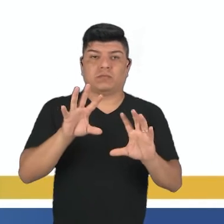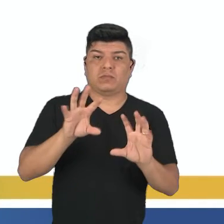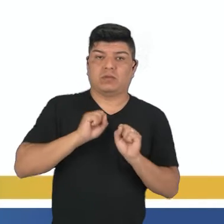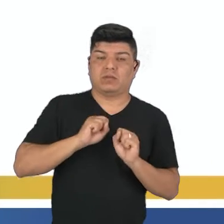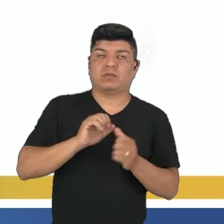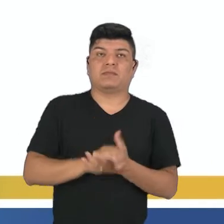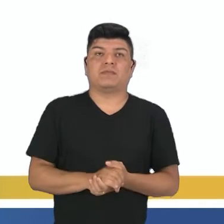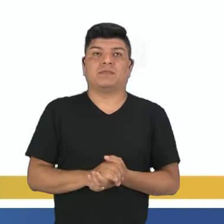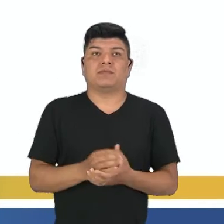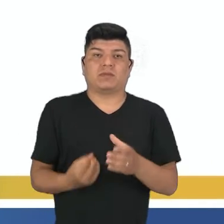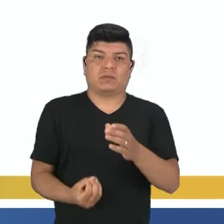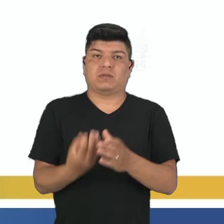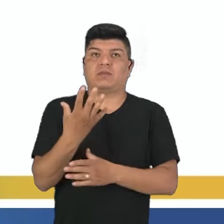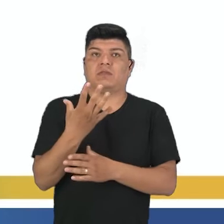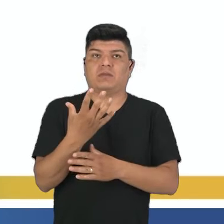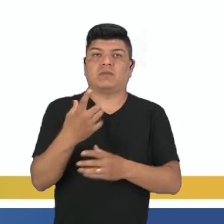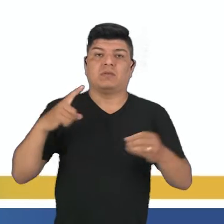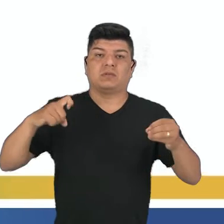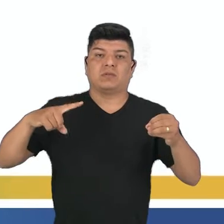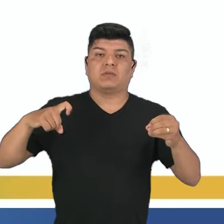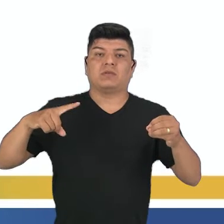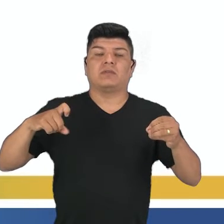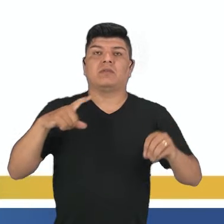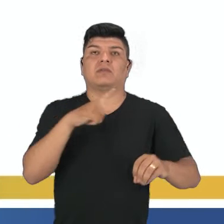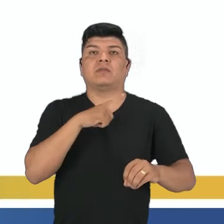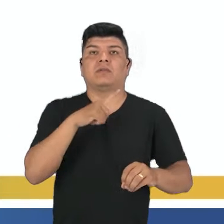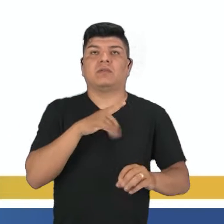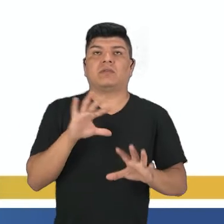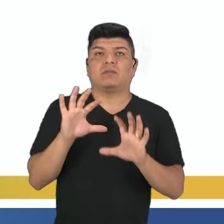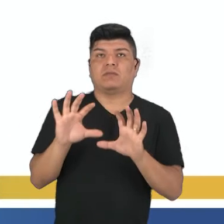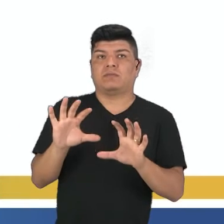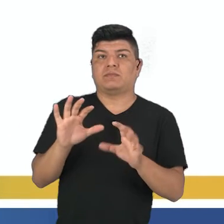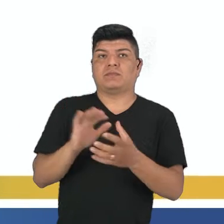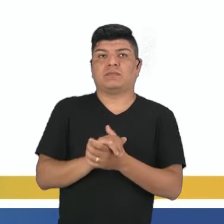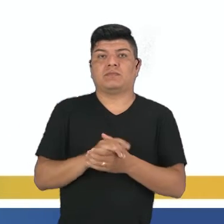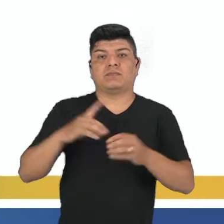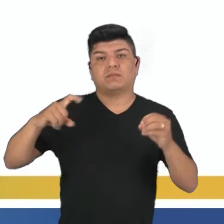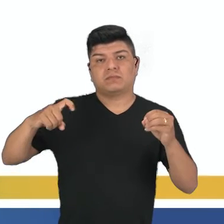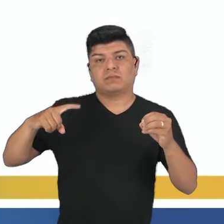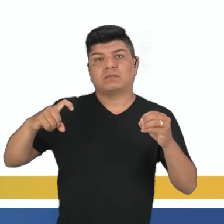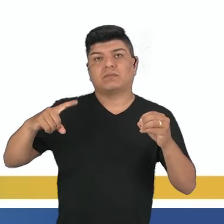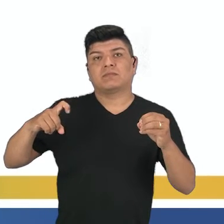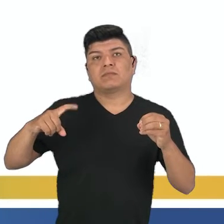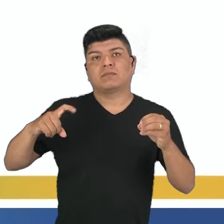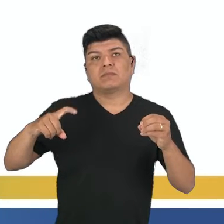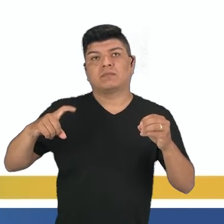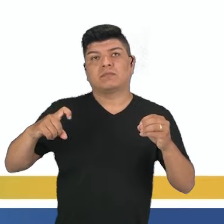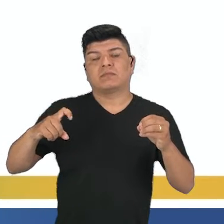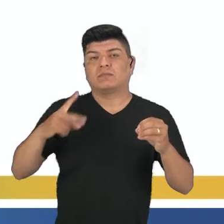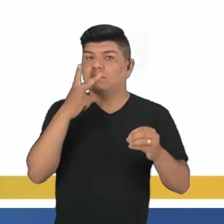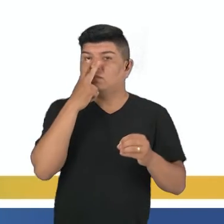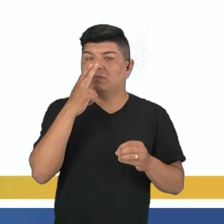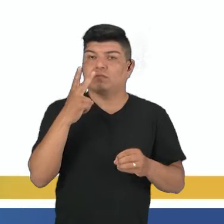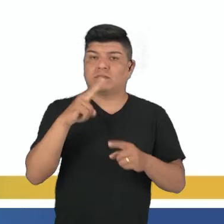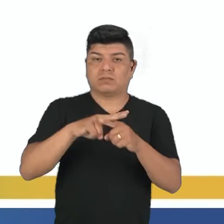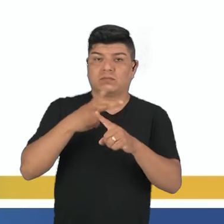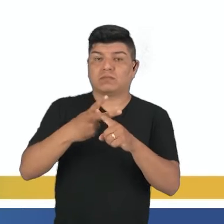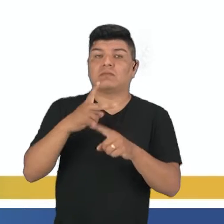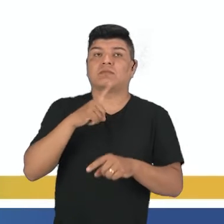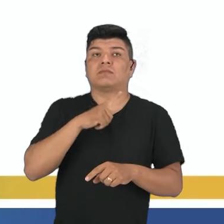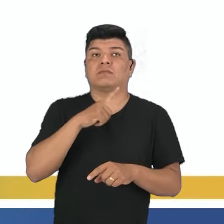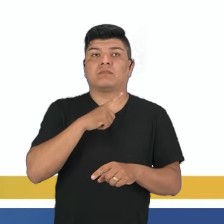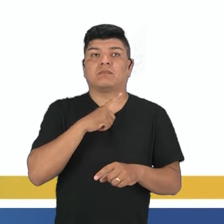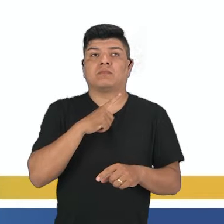durante essa formação desses gametas, esses fatores, né, ou seja, esses gametas, esses pares de gametas,